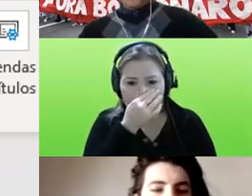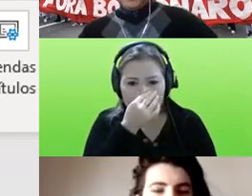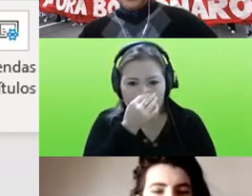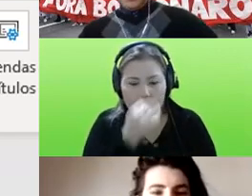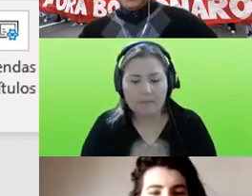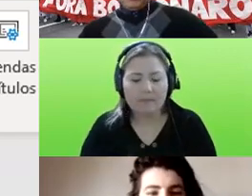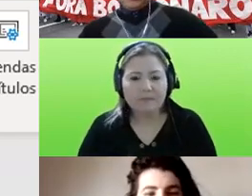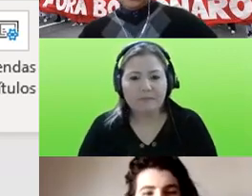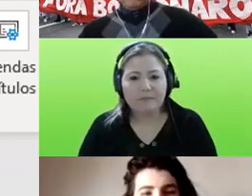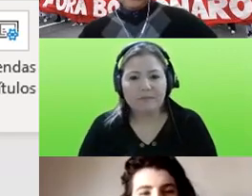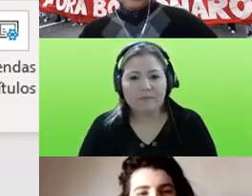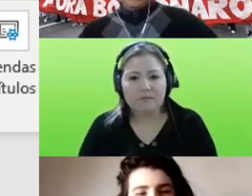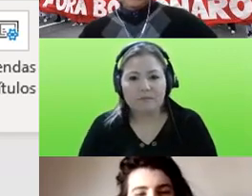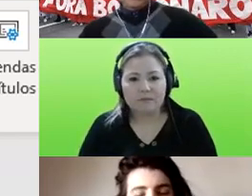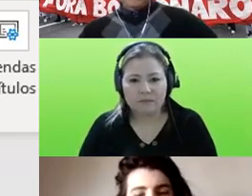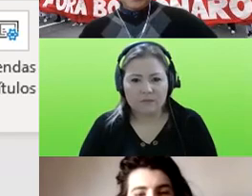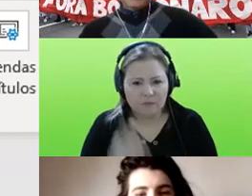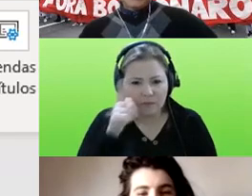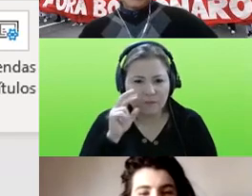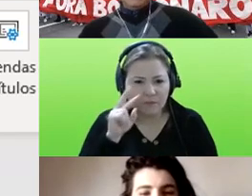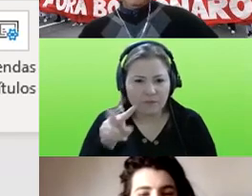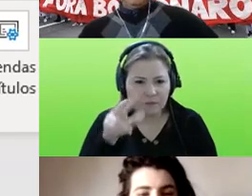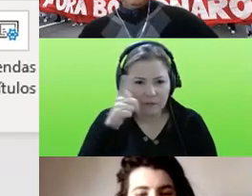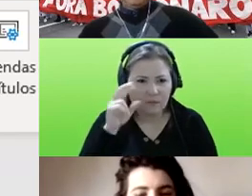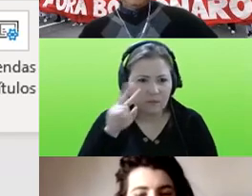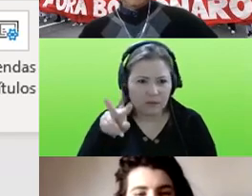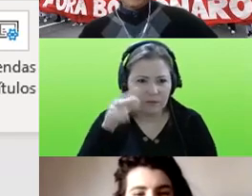Talvez assim... Vocês estão vendo o slide?